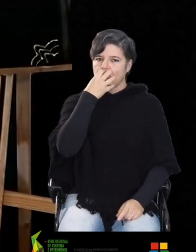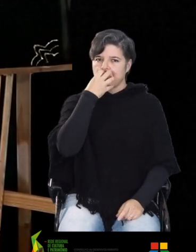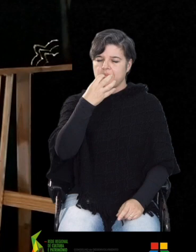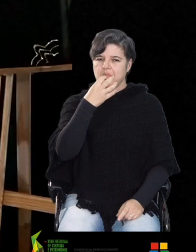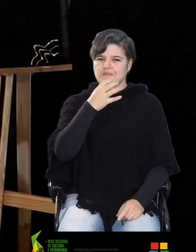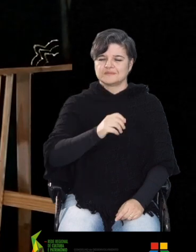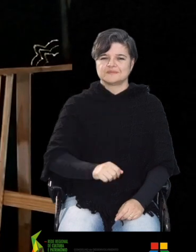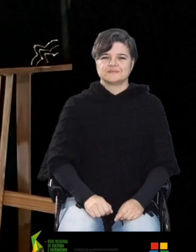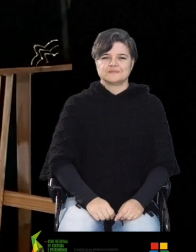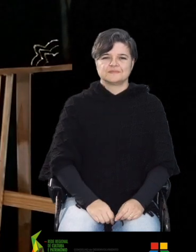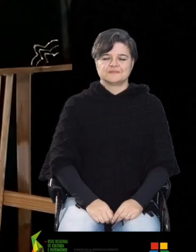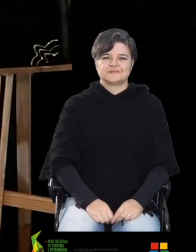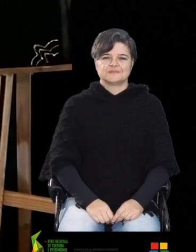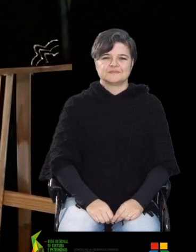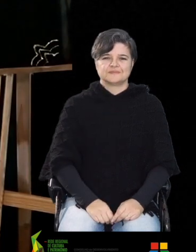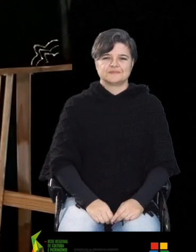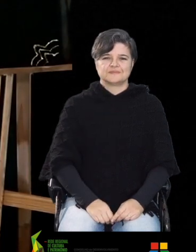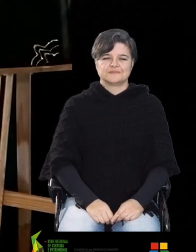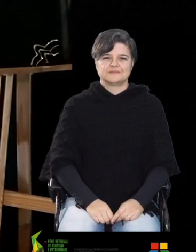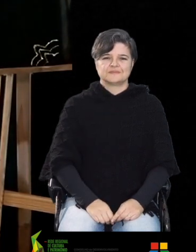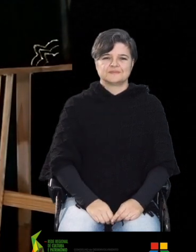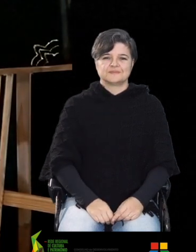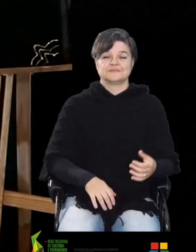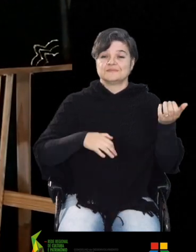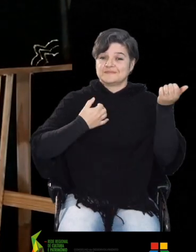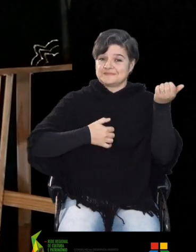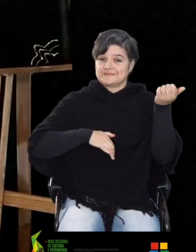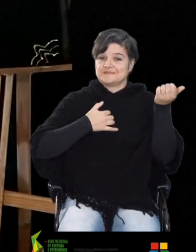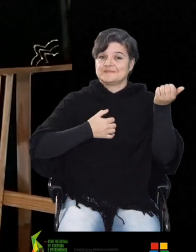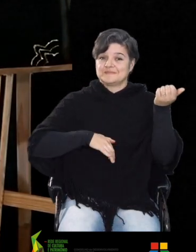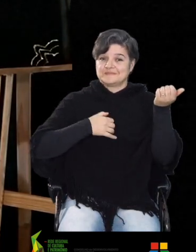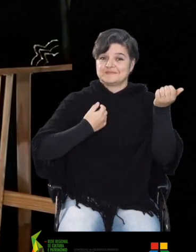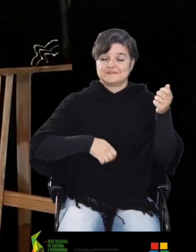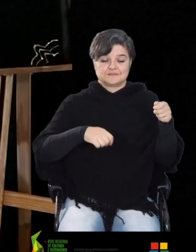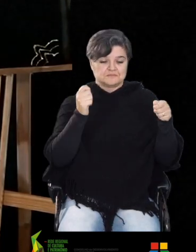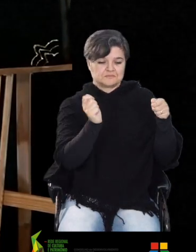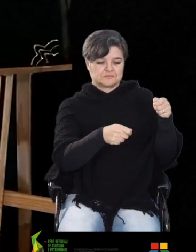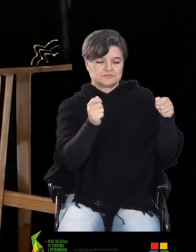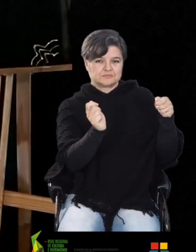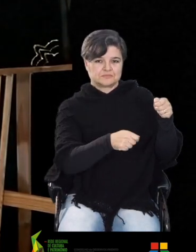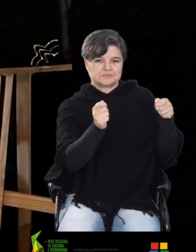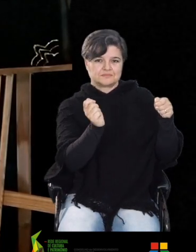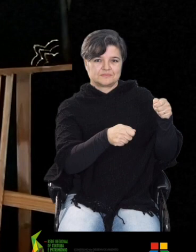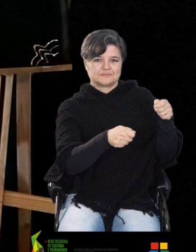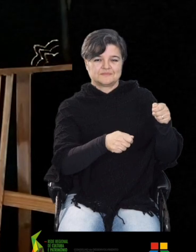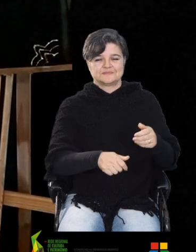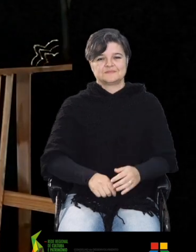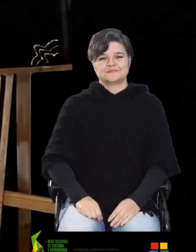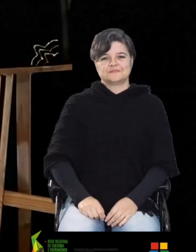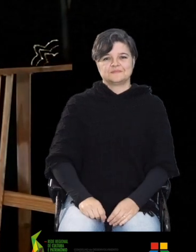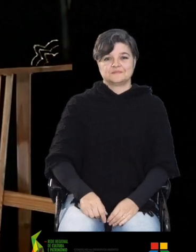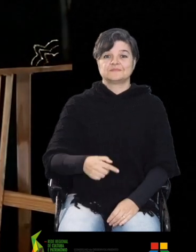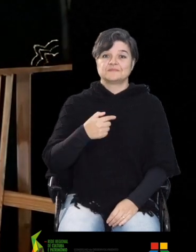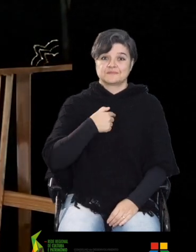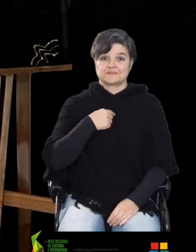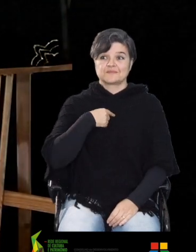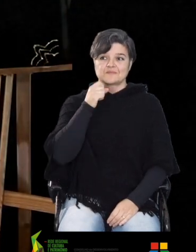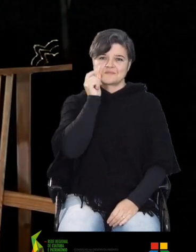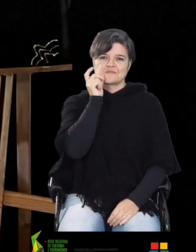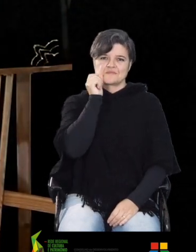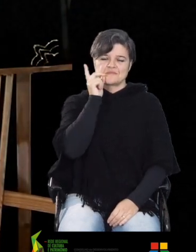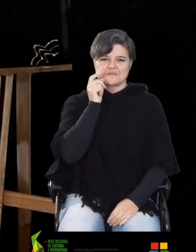de ser o que vai te perder por o rian você